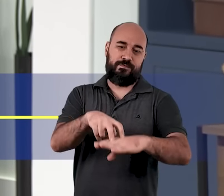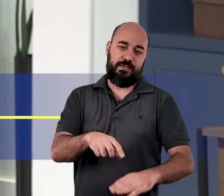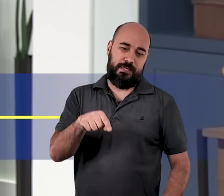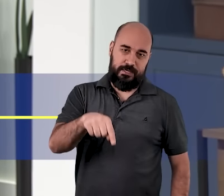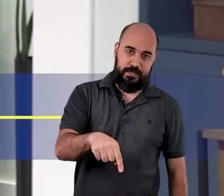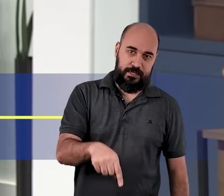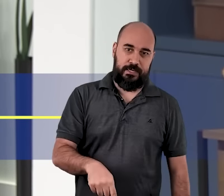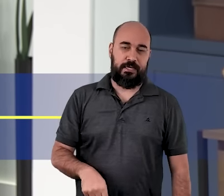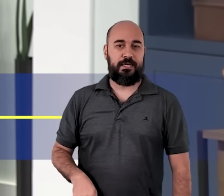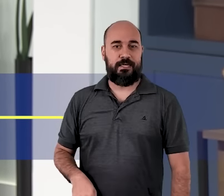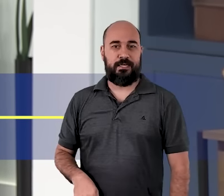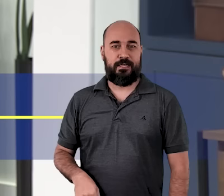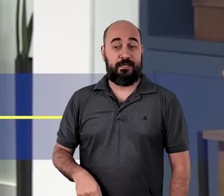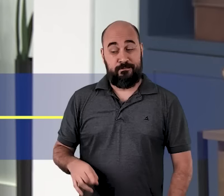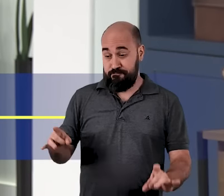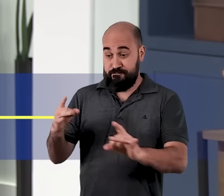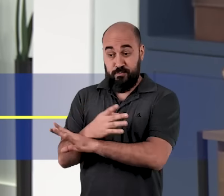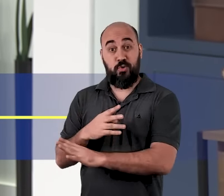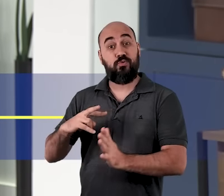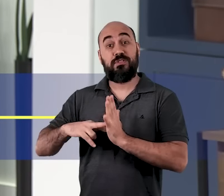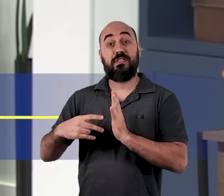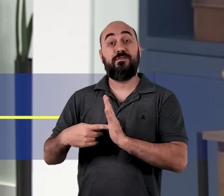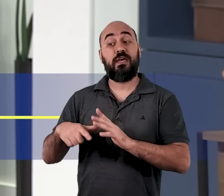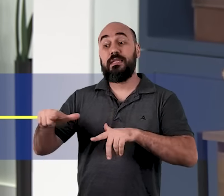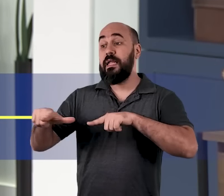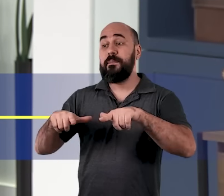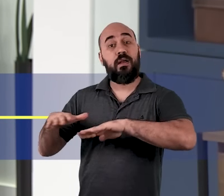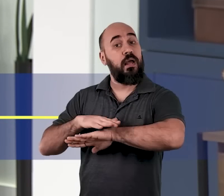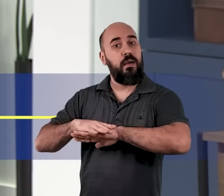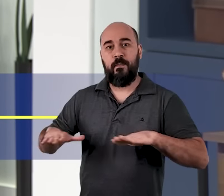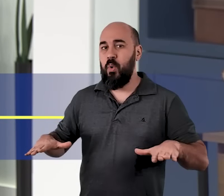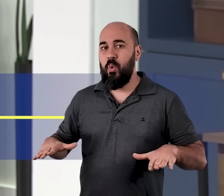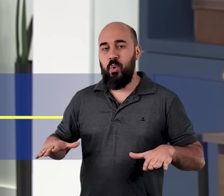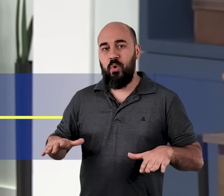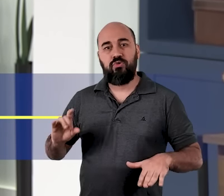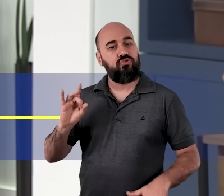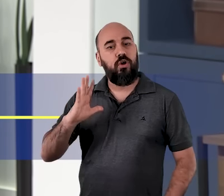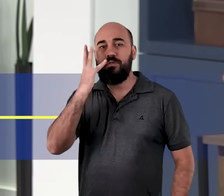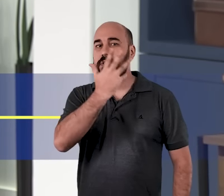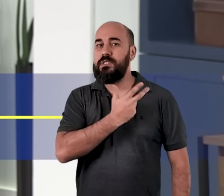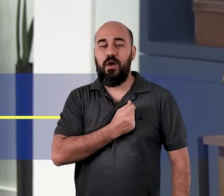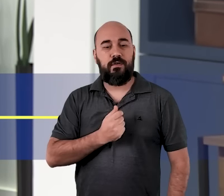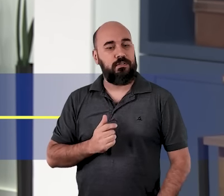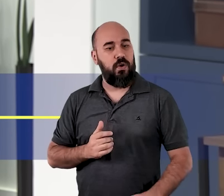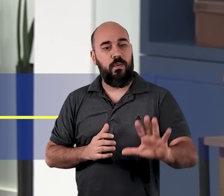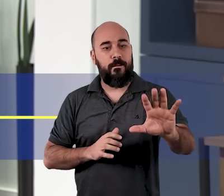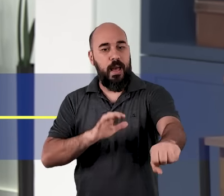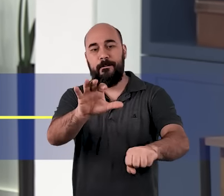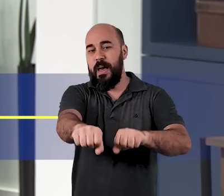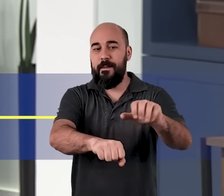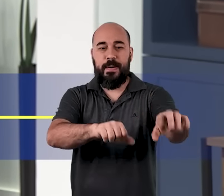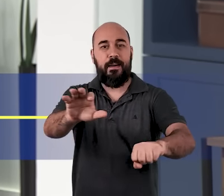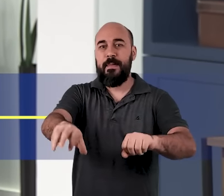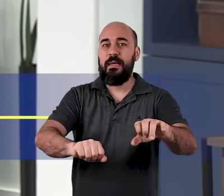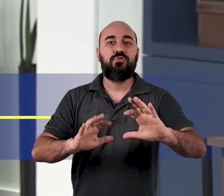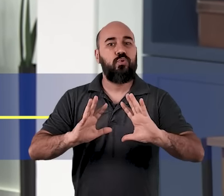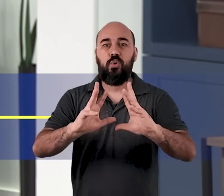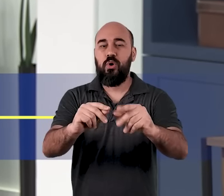obra está concluída. E a partir desse momento, Jesus vem para buscar o seu povo, para buscar a sua